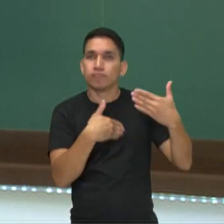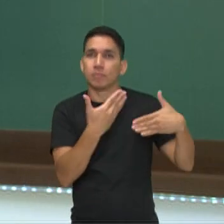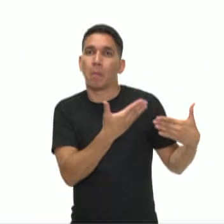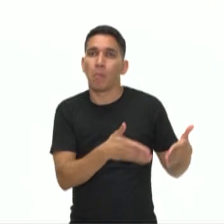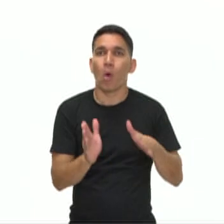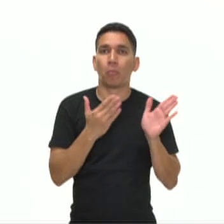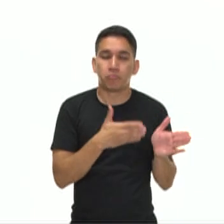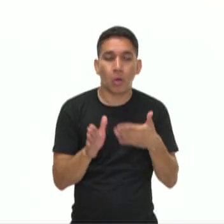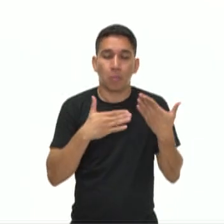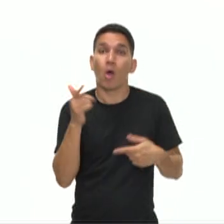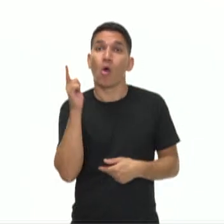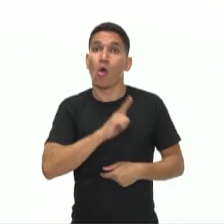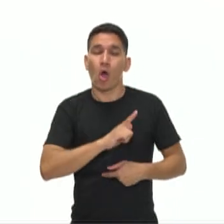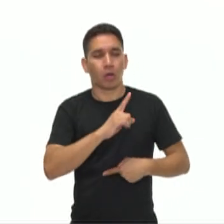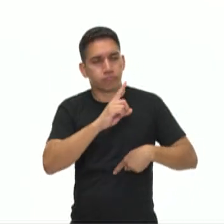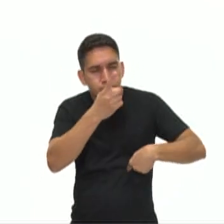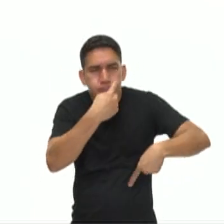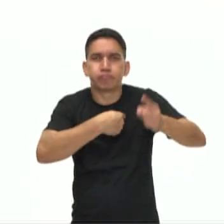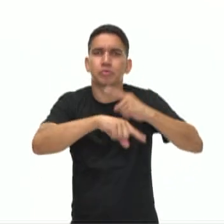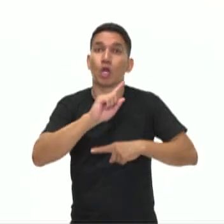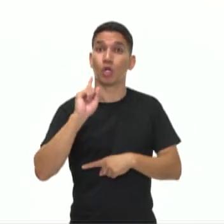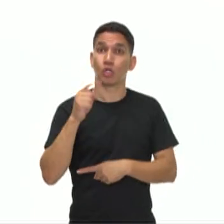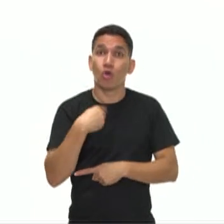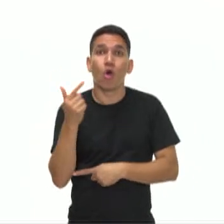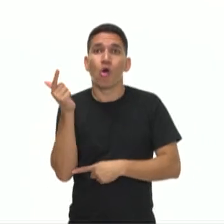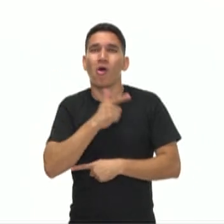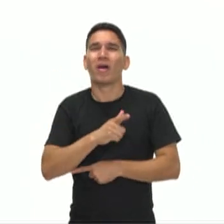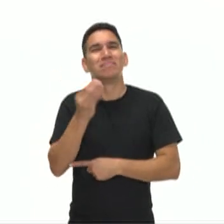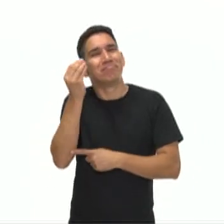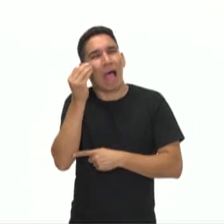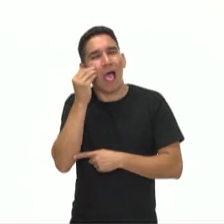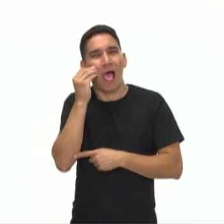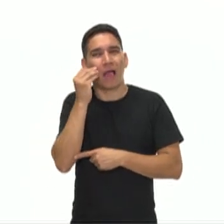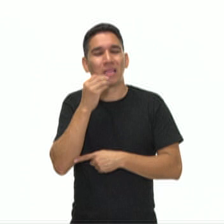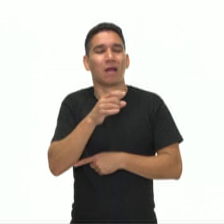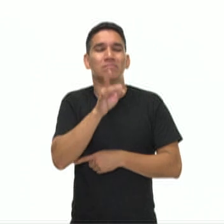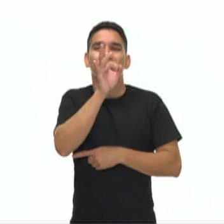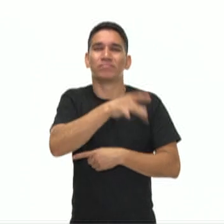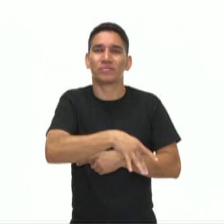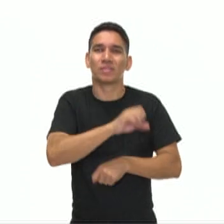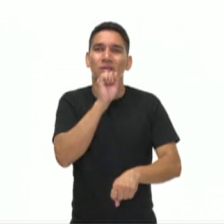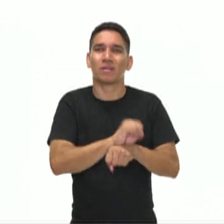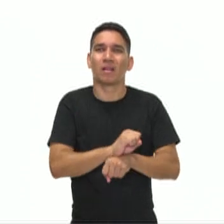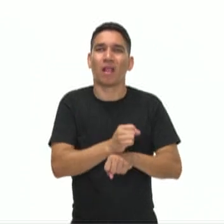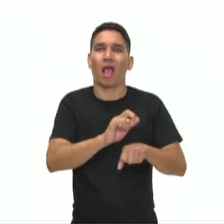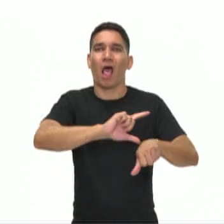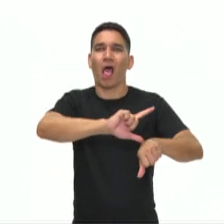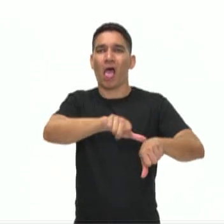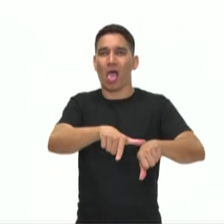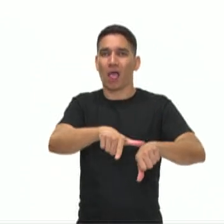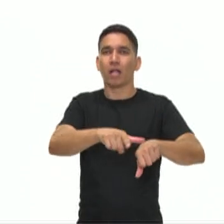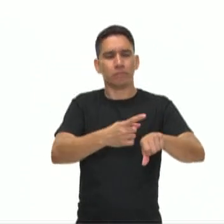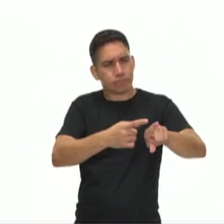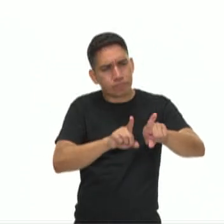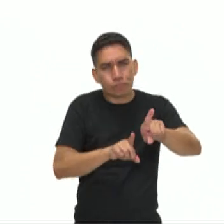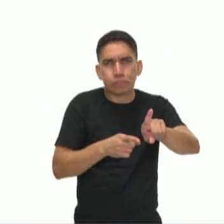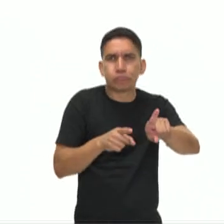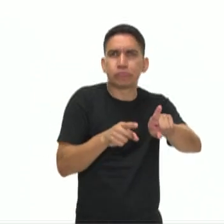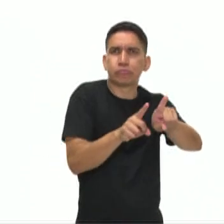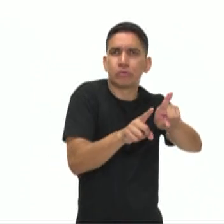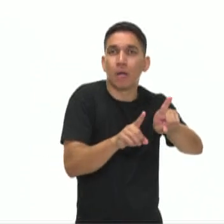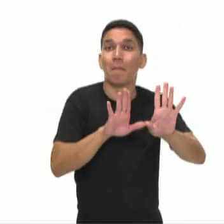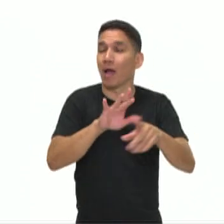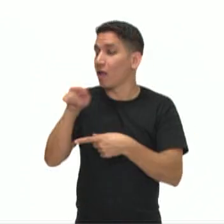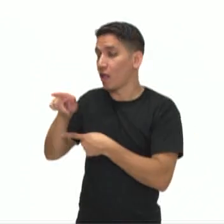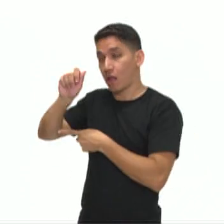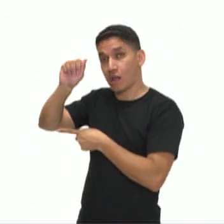produtivo. Ou seja, a gente luta para sair desse subdesenvolvimento. Enquanto a África, ela sofre com a questão do